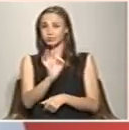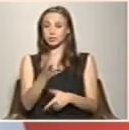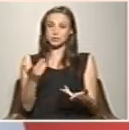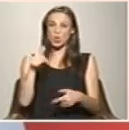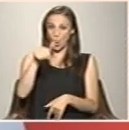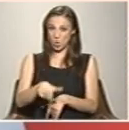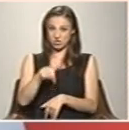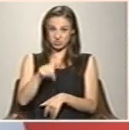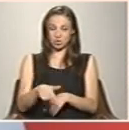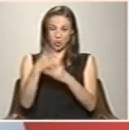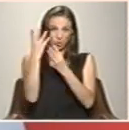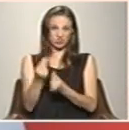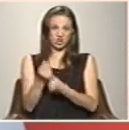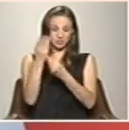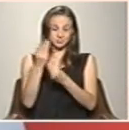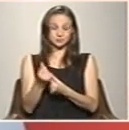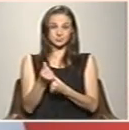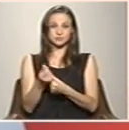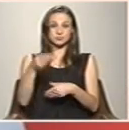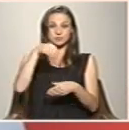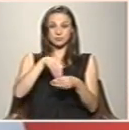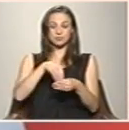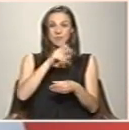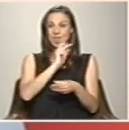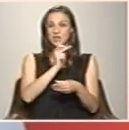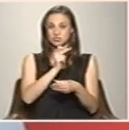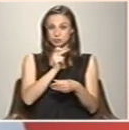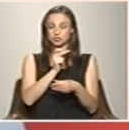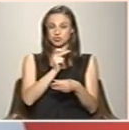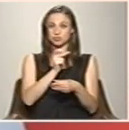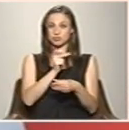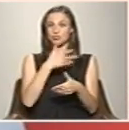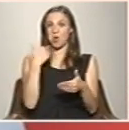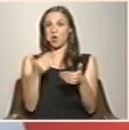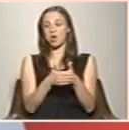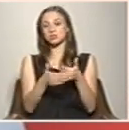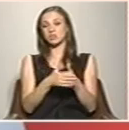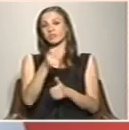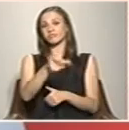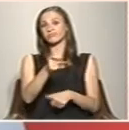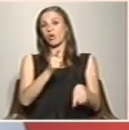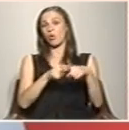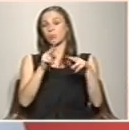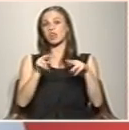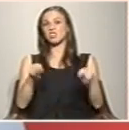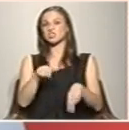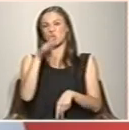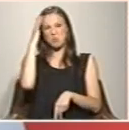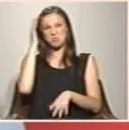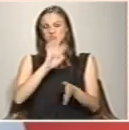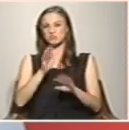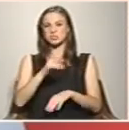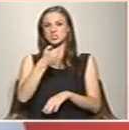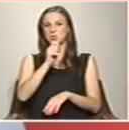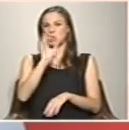contabilização em que incluamos e nunca incluímos os idosos que estão nos hospitais, esse número deve estar muito acima